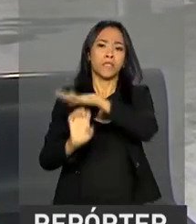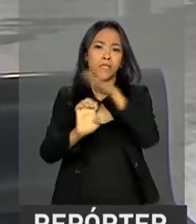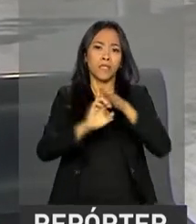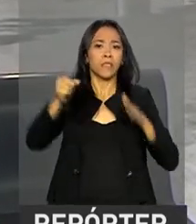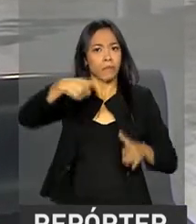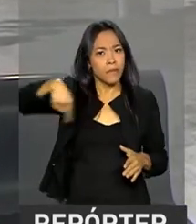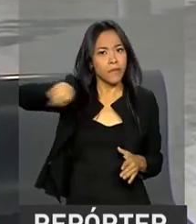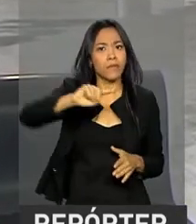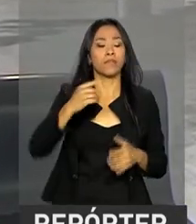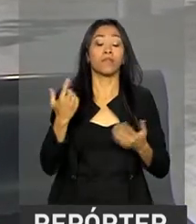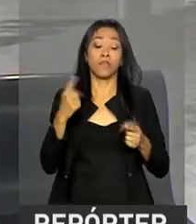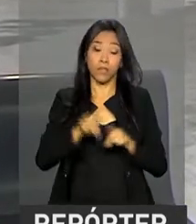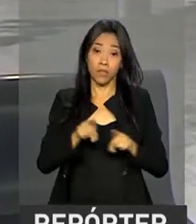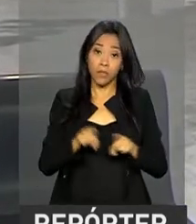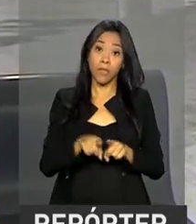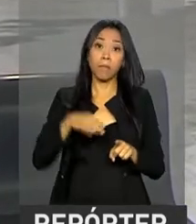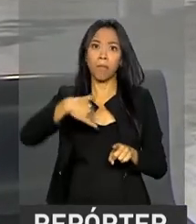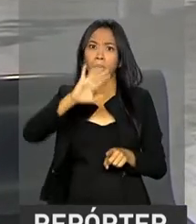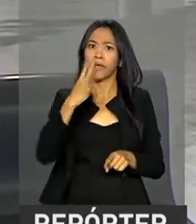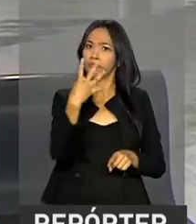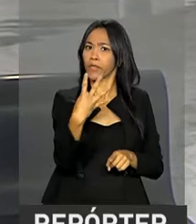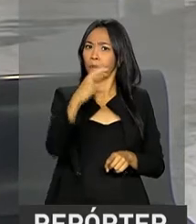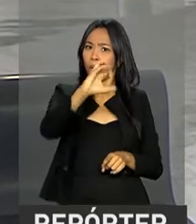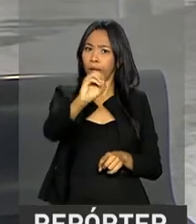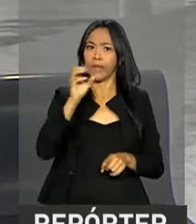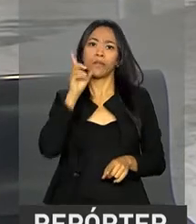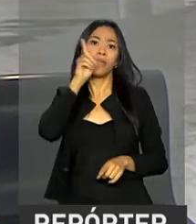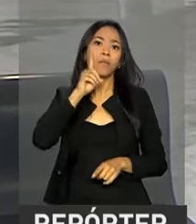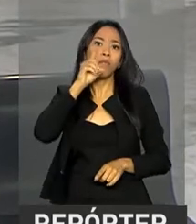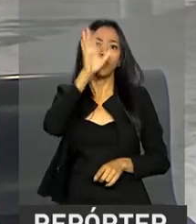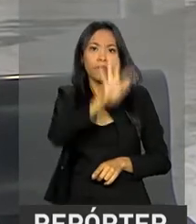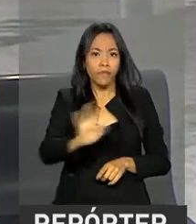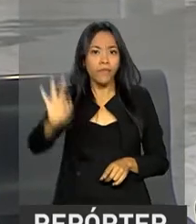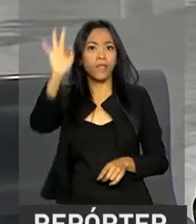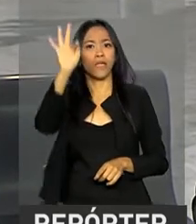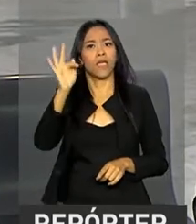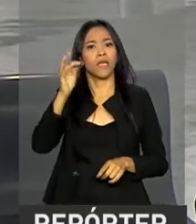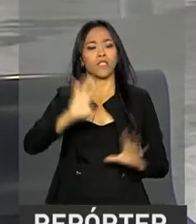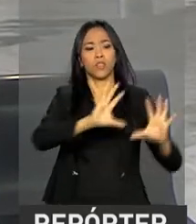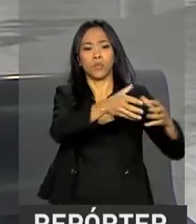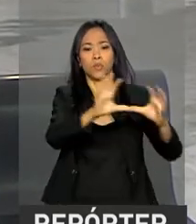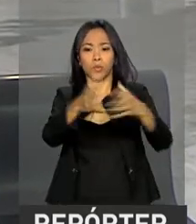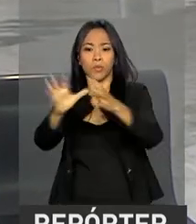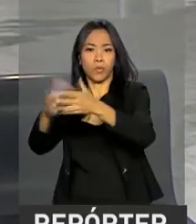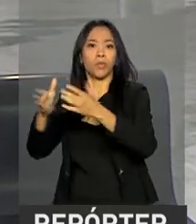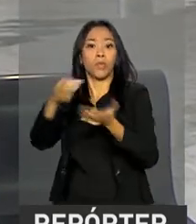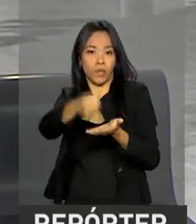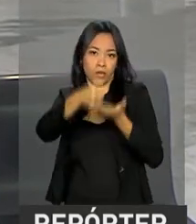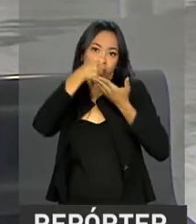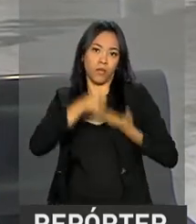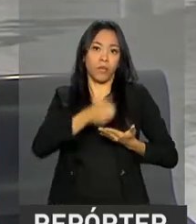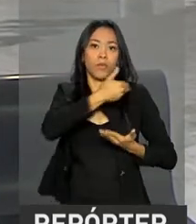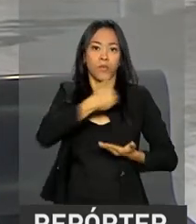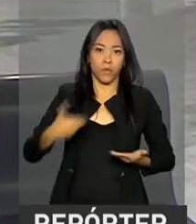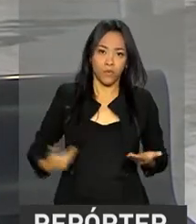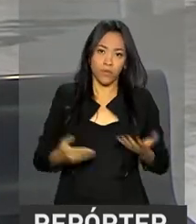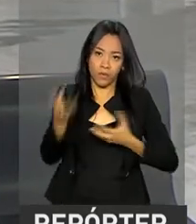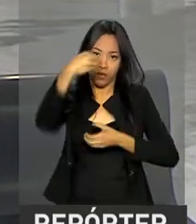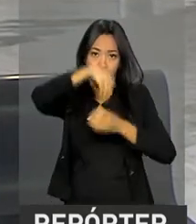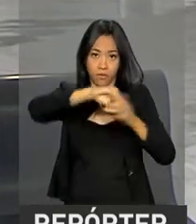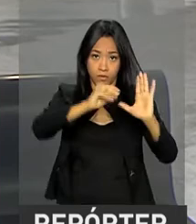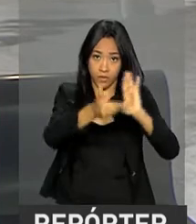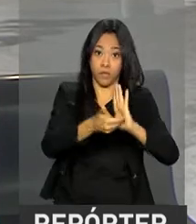recebe ainda ao longo do dia mais de 40 deputados federais parlamentares de partidos da base aliada do governo na câmara dos deputados